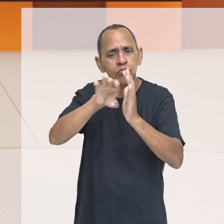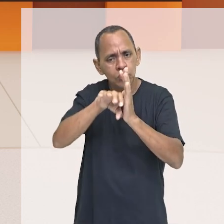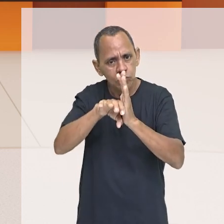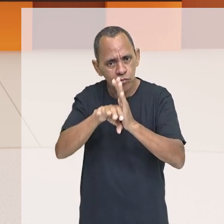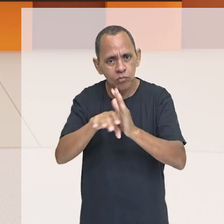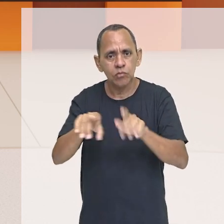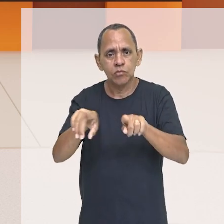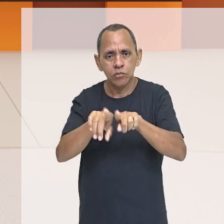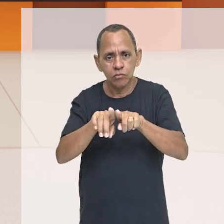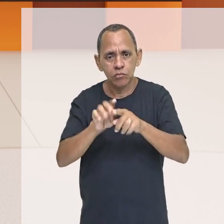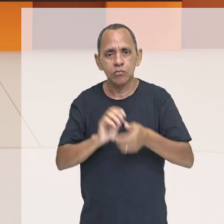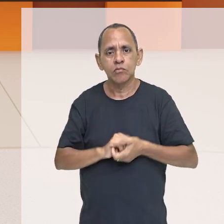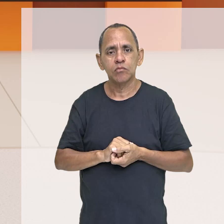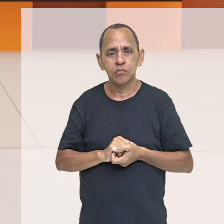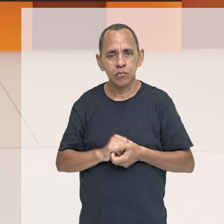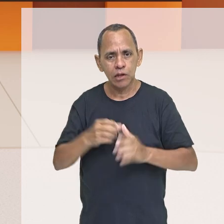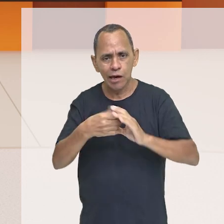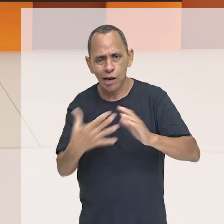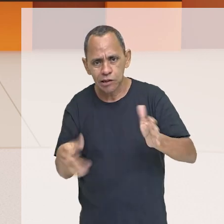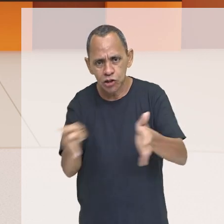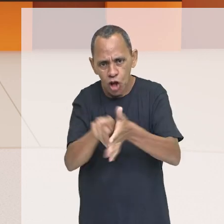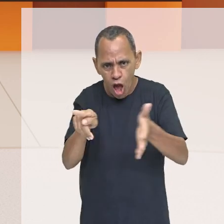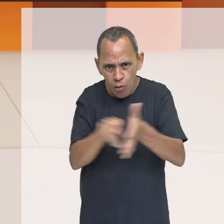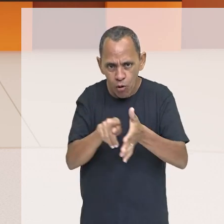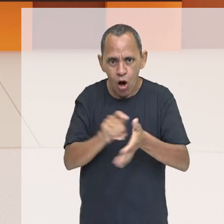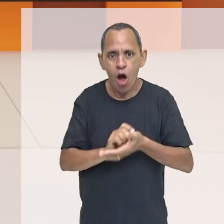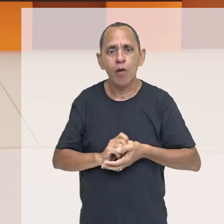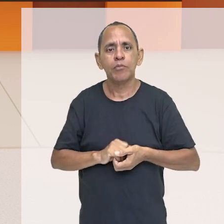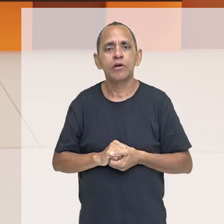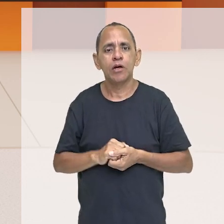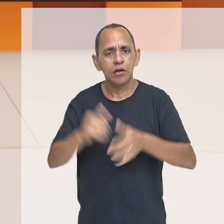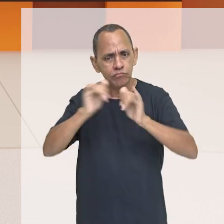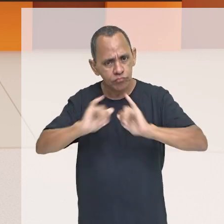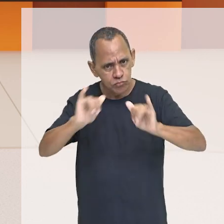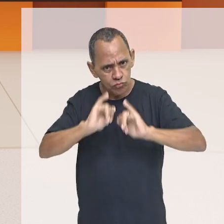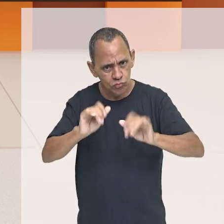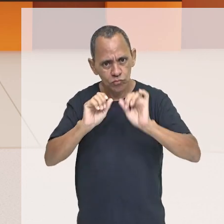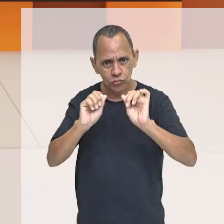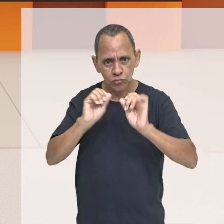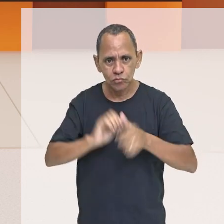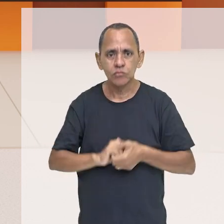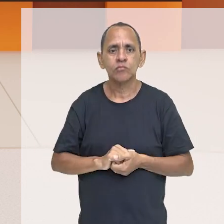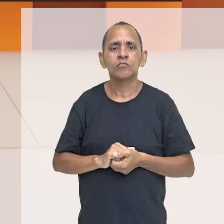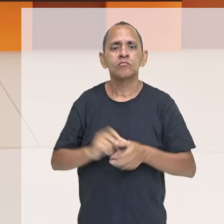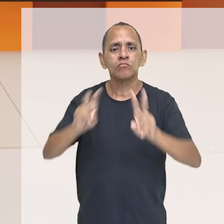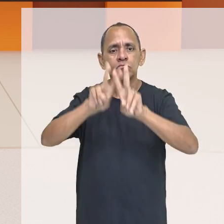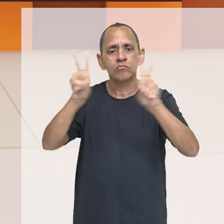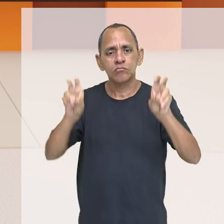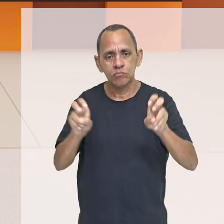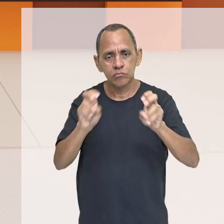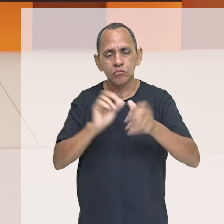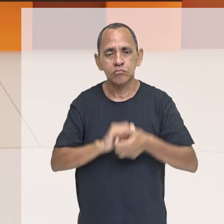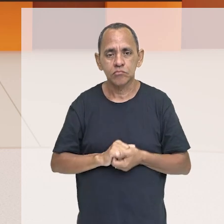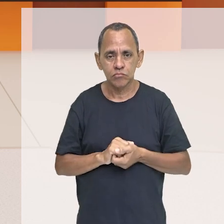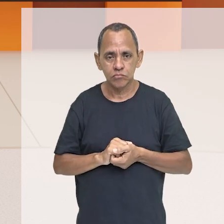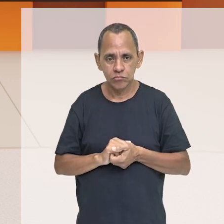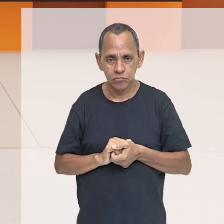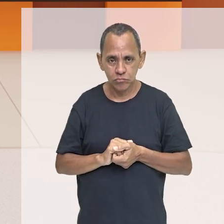as definições, a forma de explanação desta temática para, num